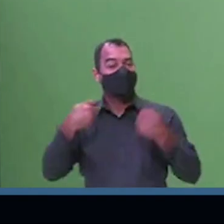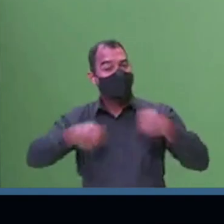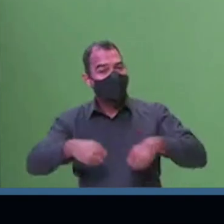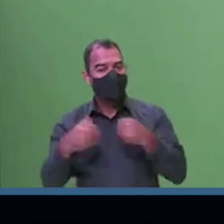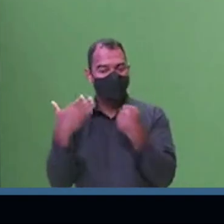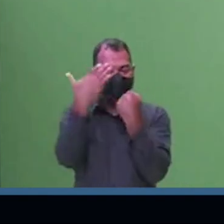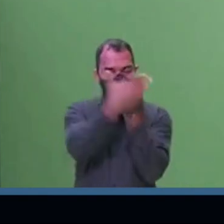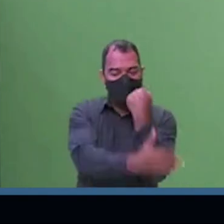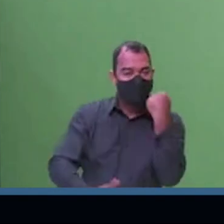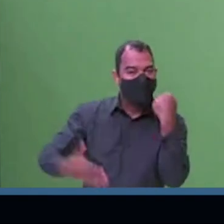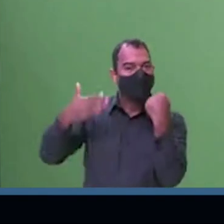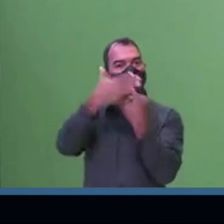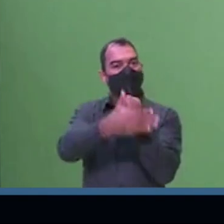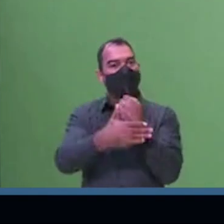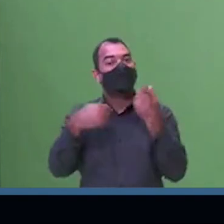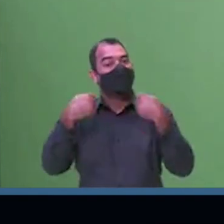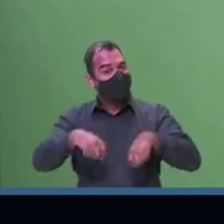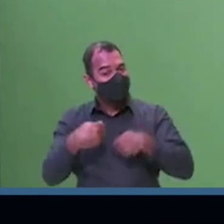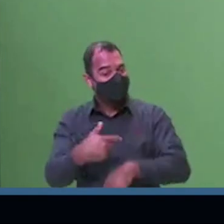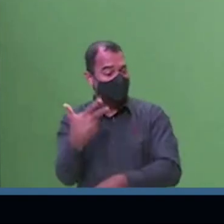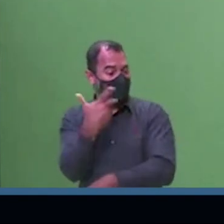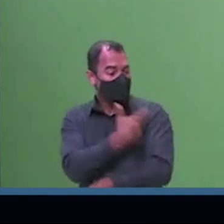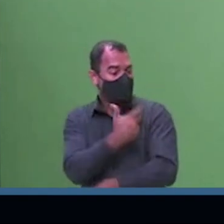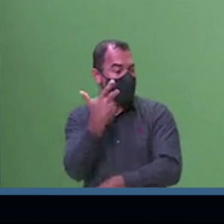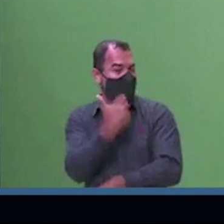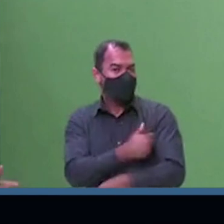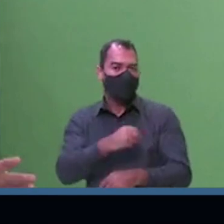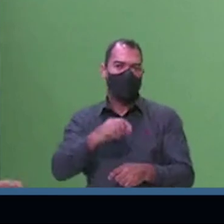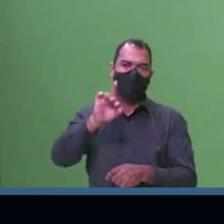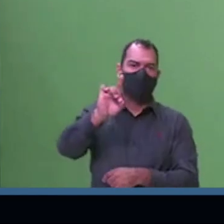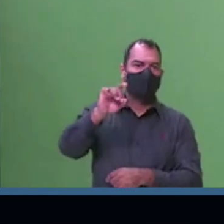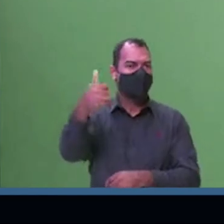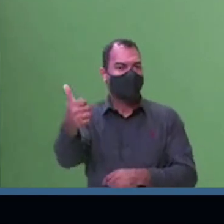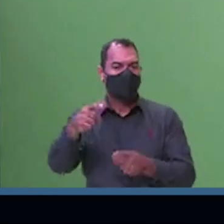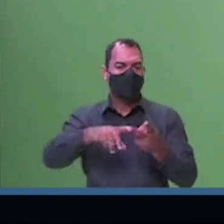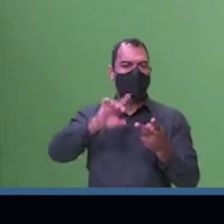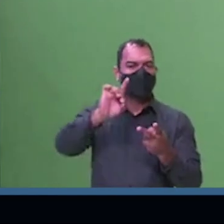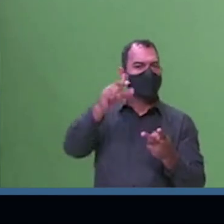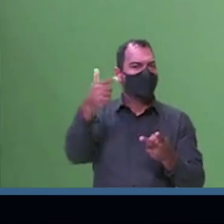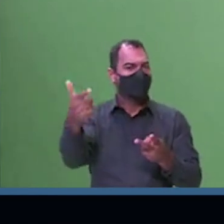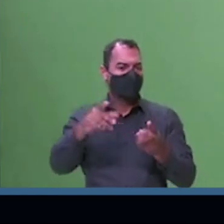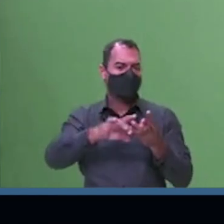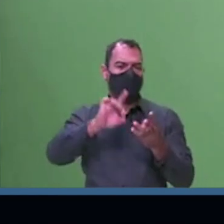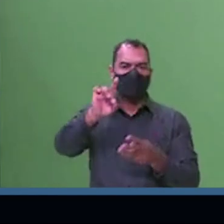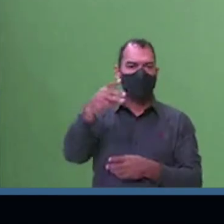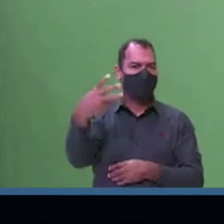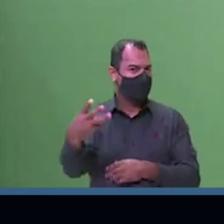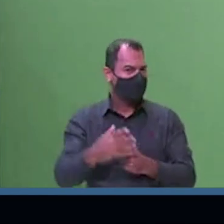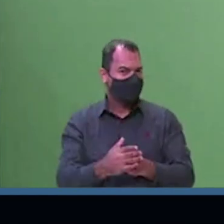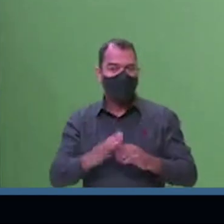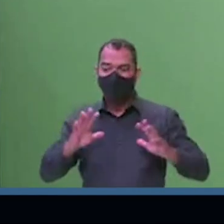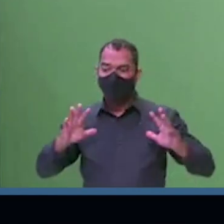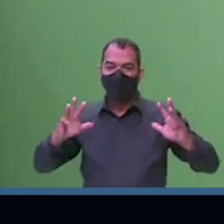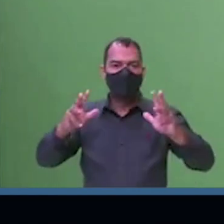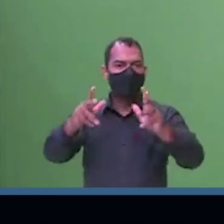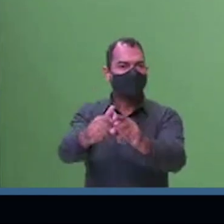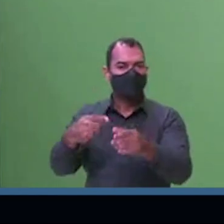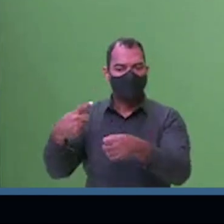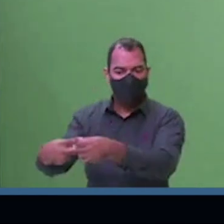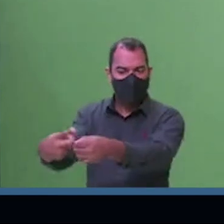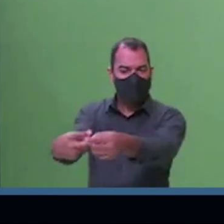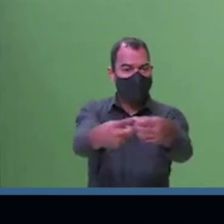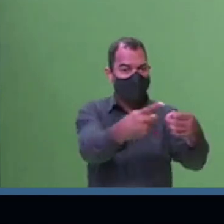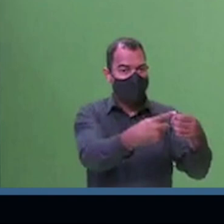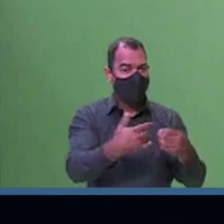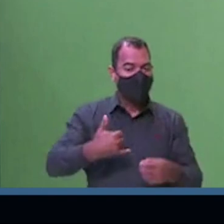as doses de vacinas que agora estão disponibilizadas em todos os municípios do estado, nos abaixo de 60